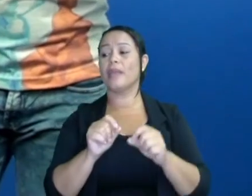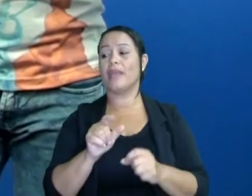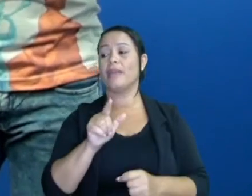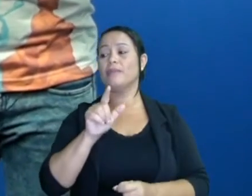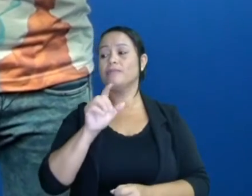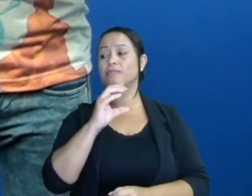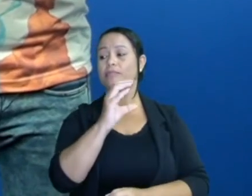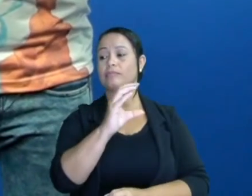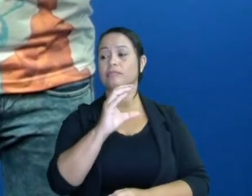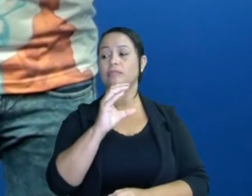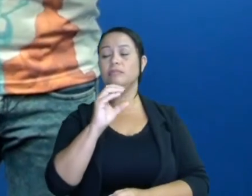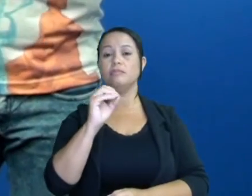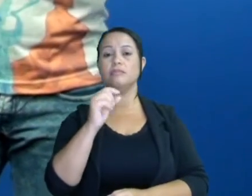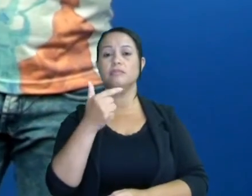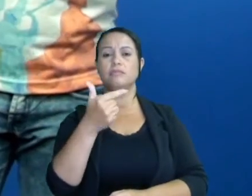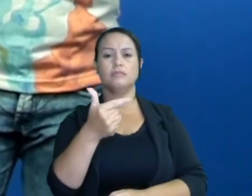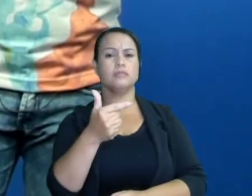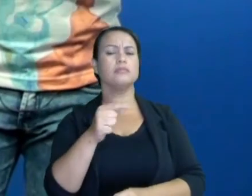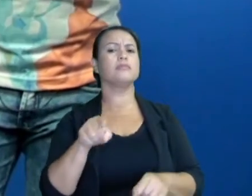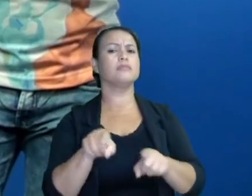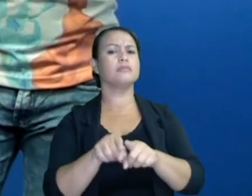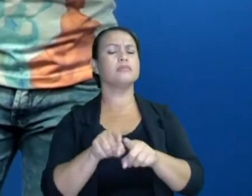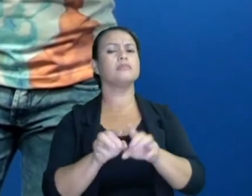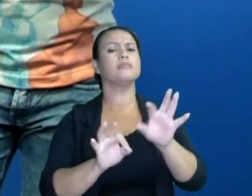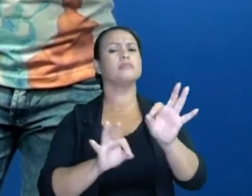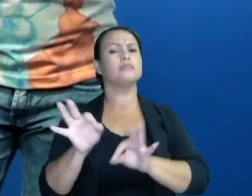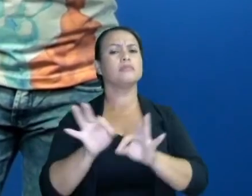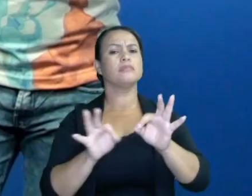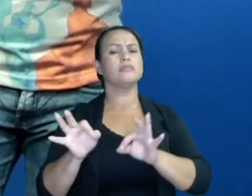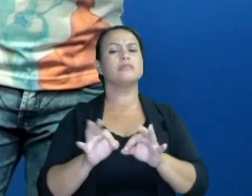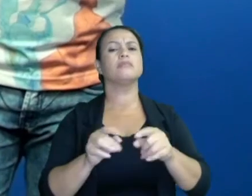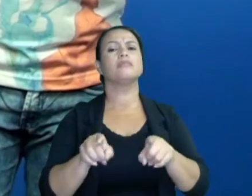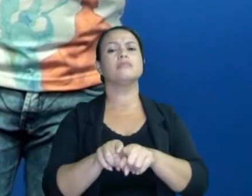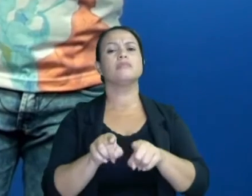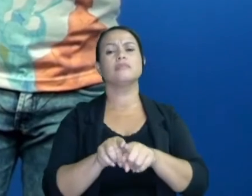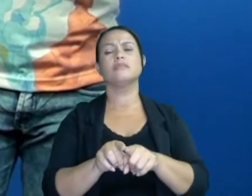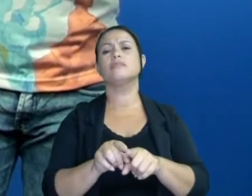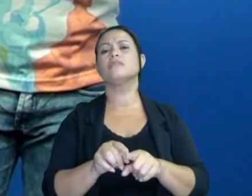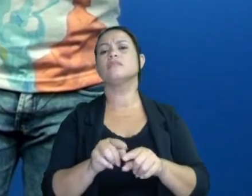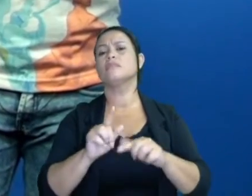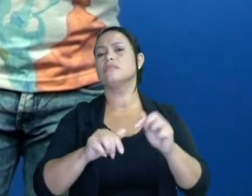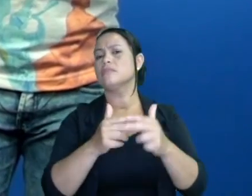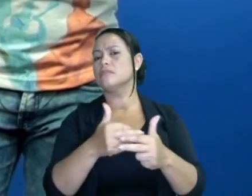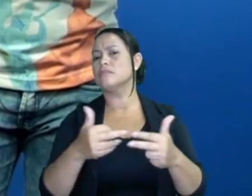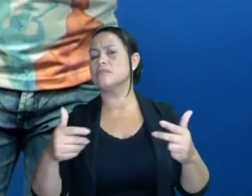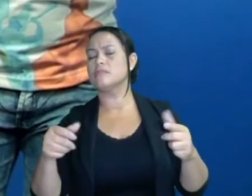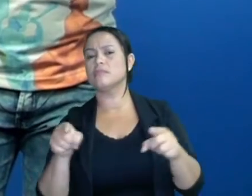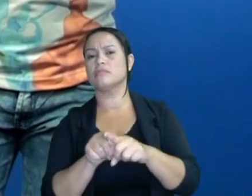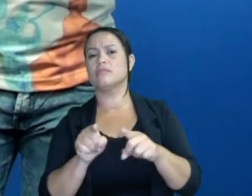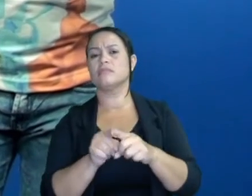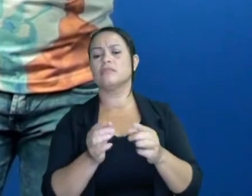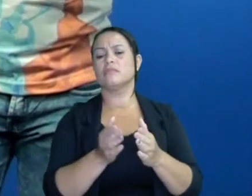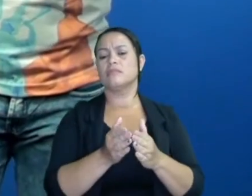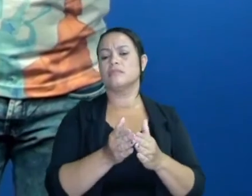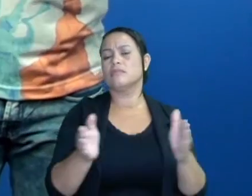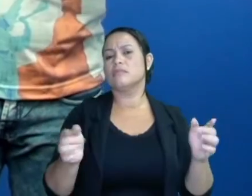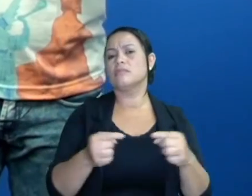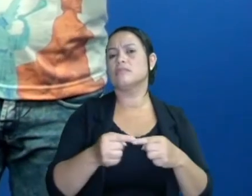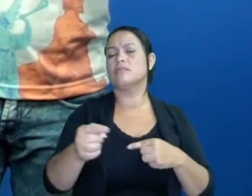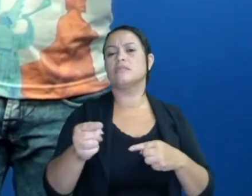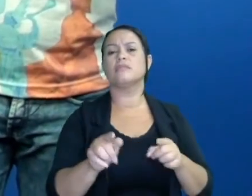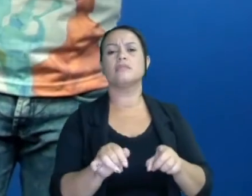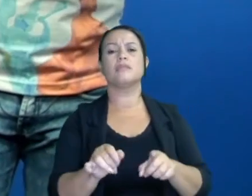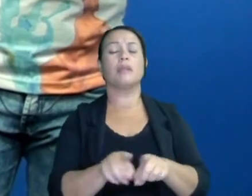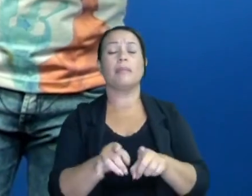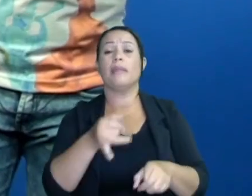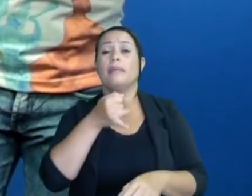utilizado também na produção de medicamentos, como medicamentos efervescentes, e na produção de bebidas, como refrigerantes,